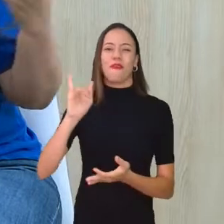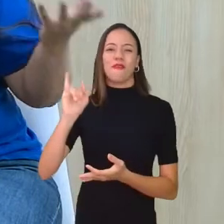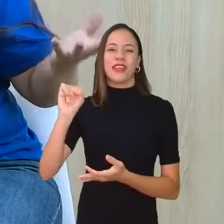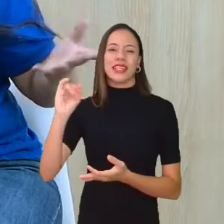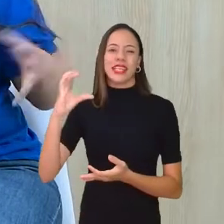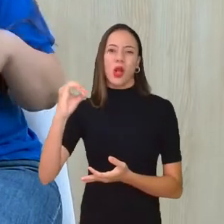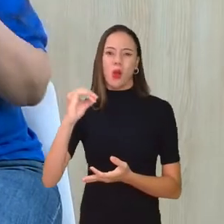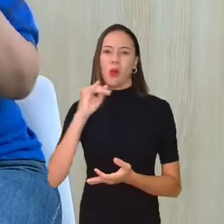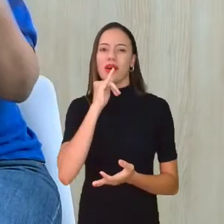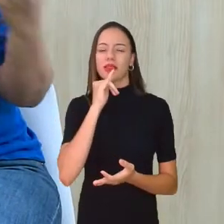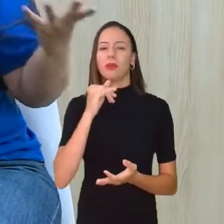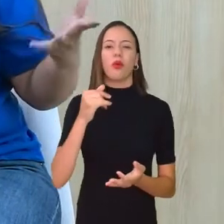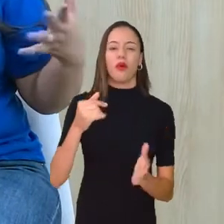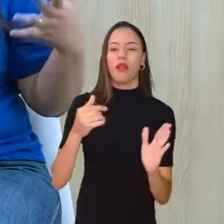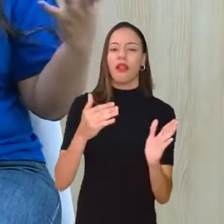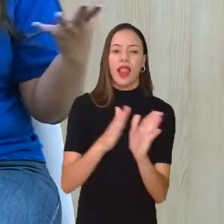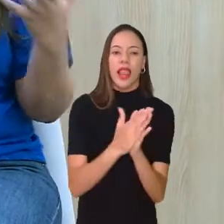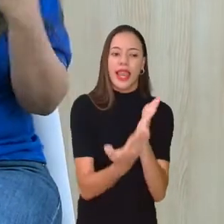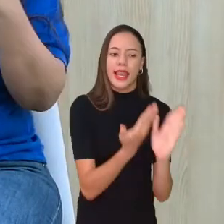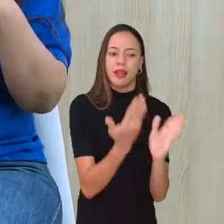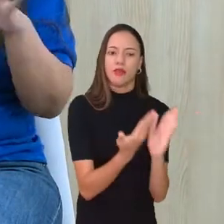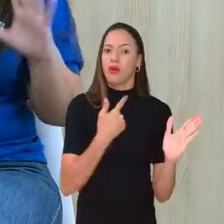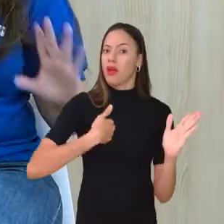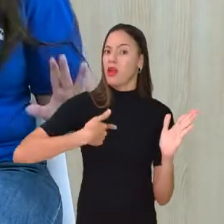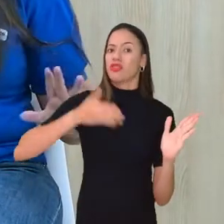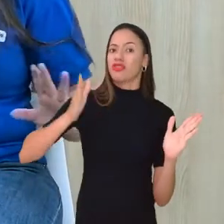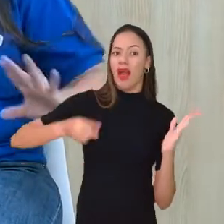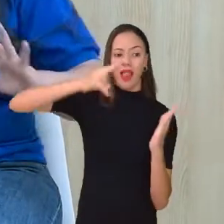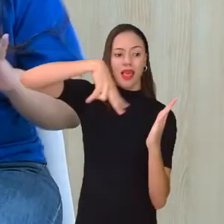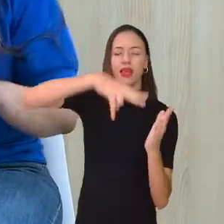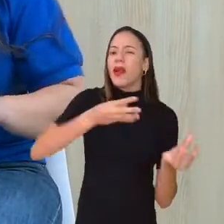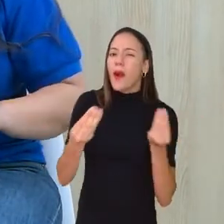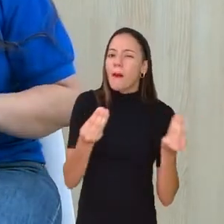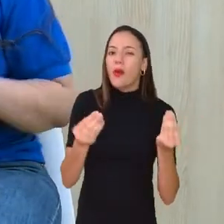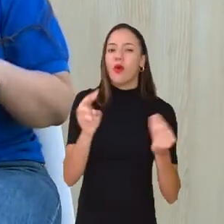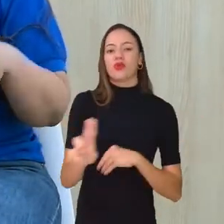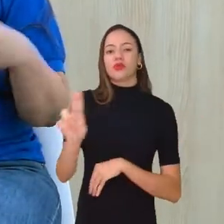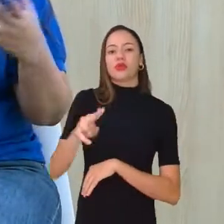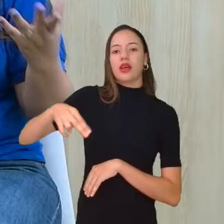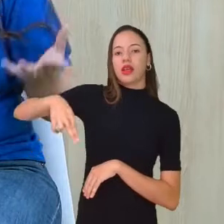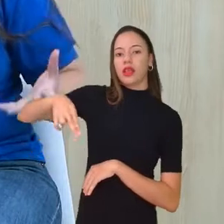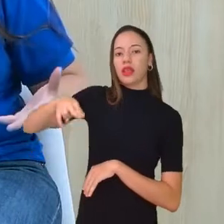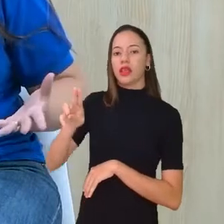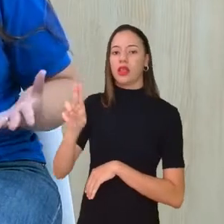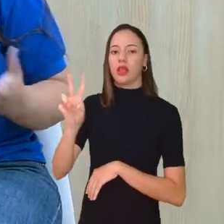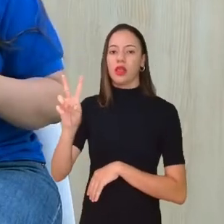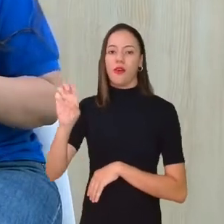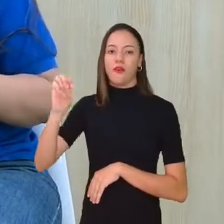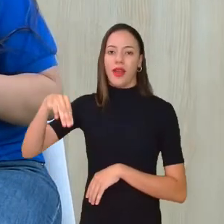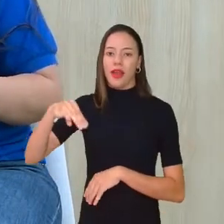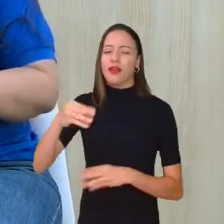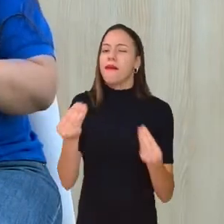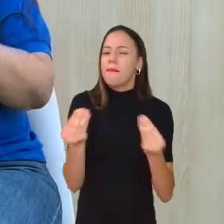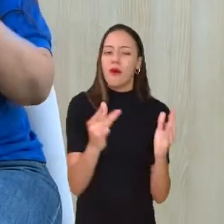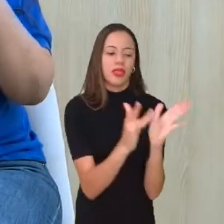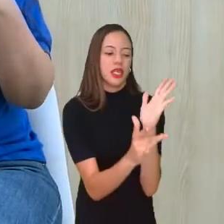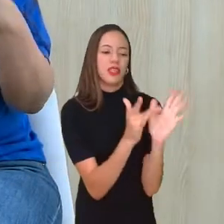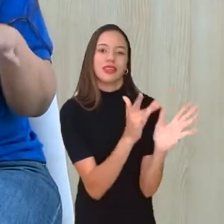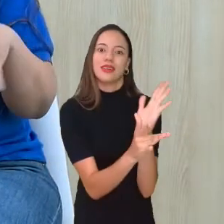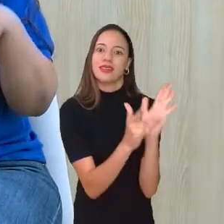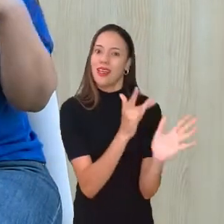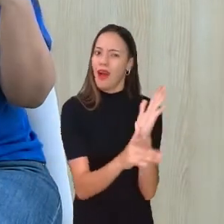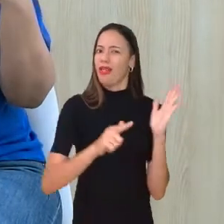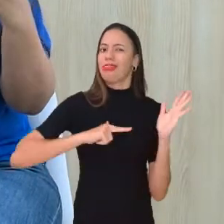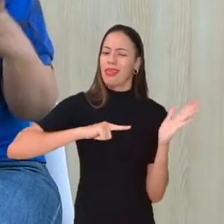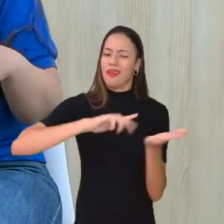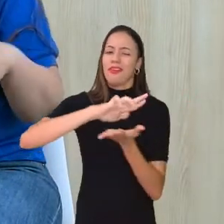Os livros, quantos livros eu já não li a partir da nuvem, não é? Os livros digitais, por exemplo. Então, cada